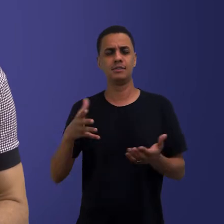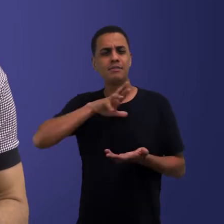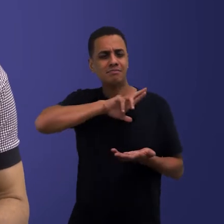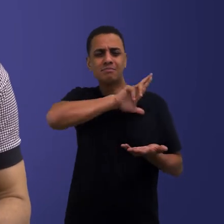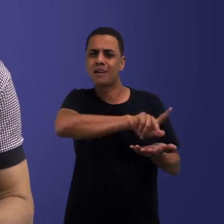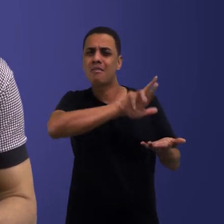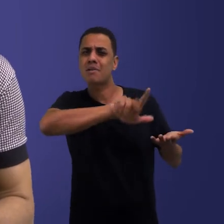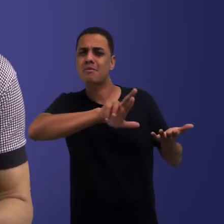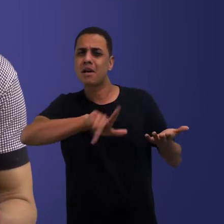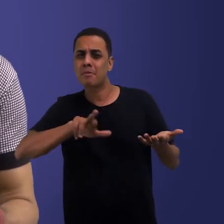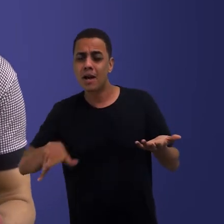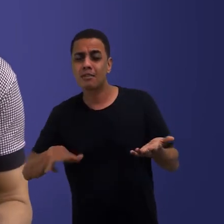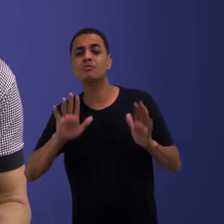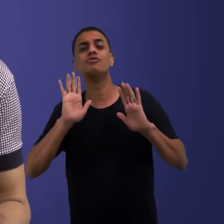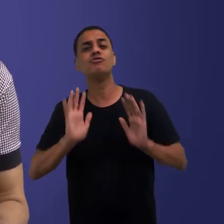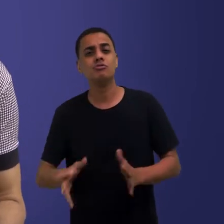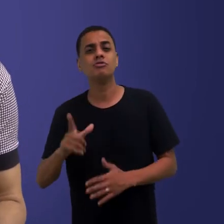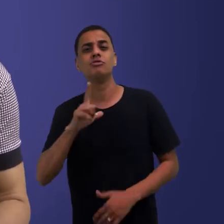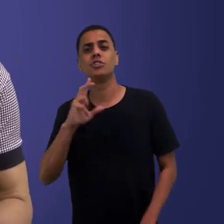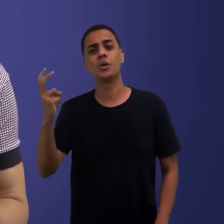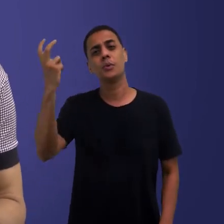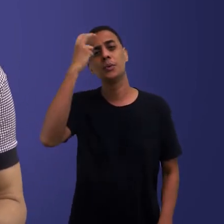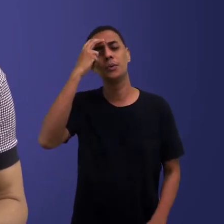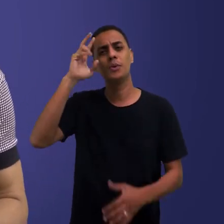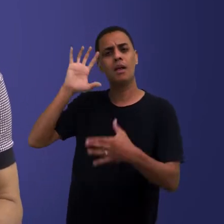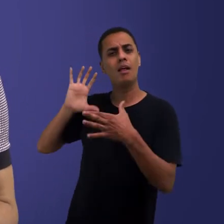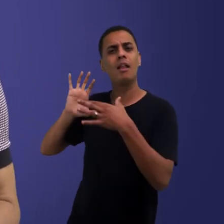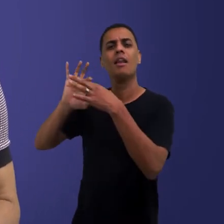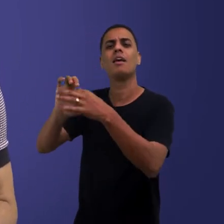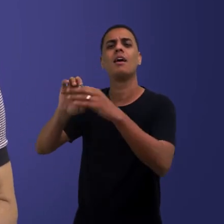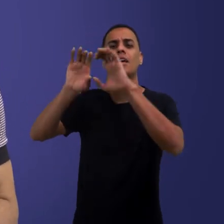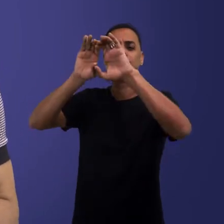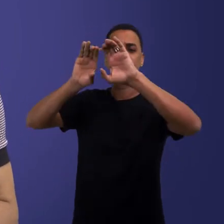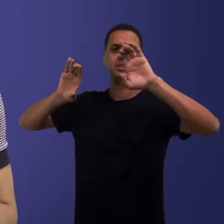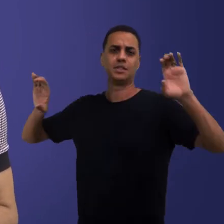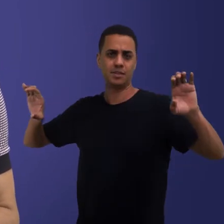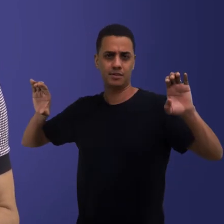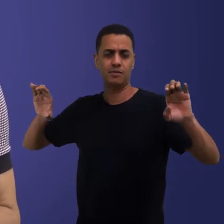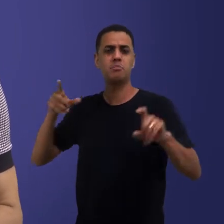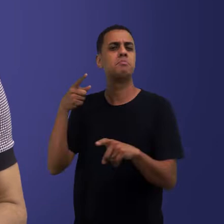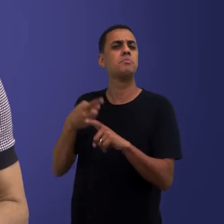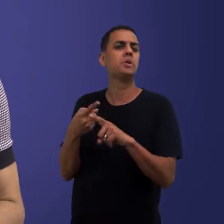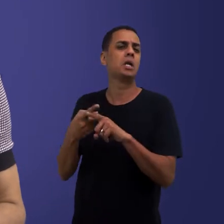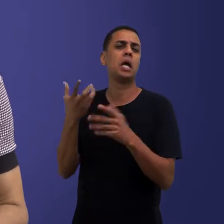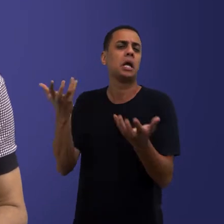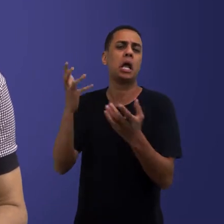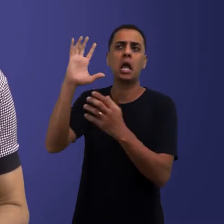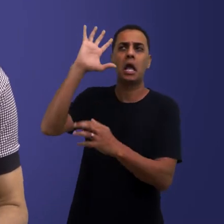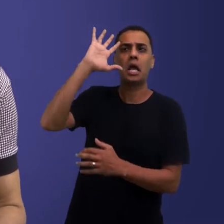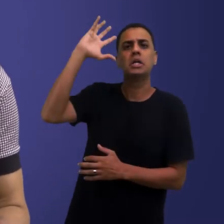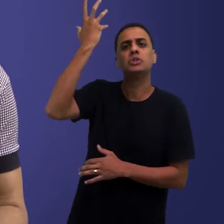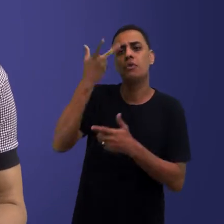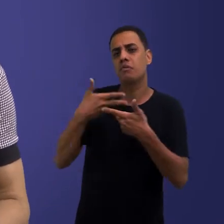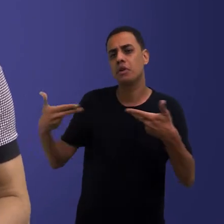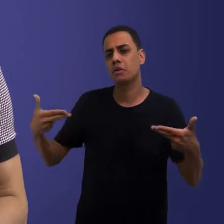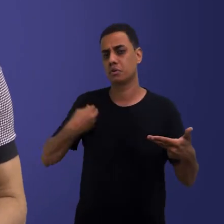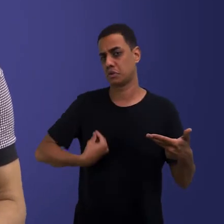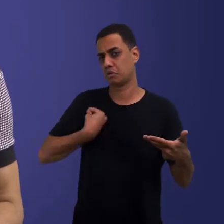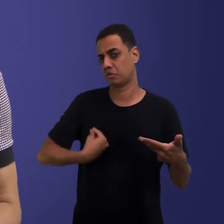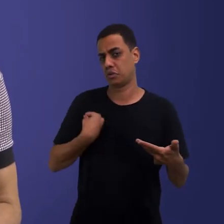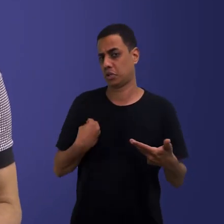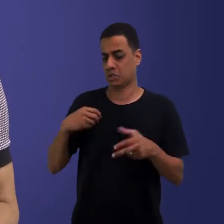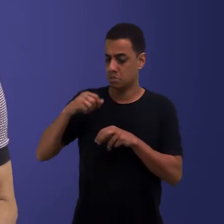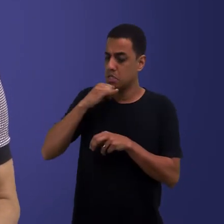e babilônios já mantinham, como parte de sua cultura, uma conexão direta com o céu, seja para